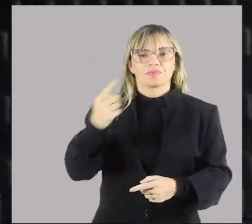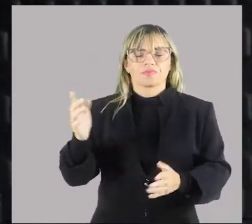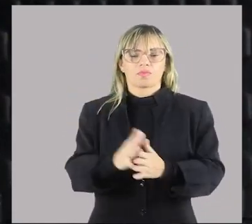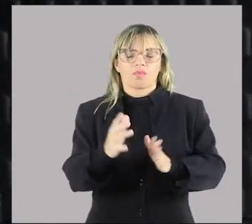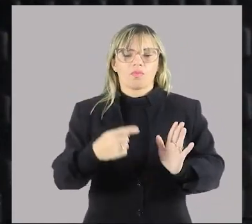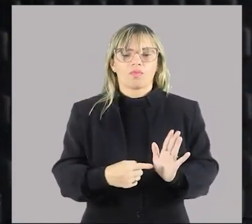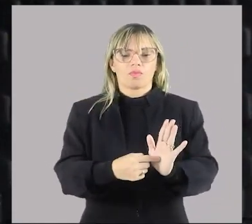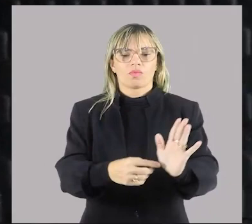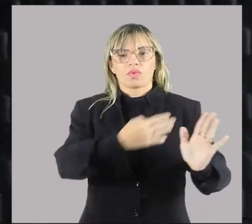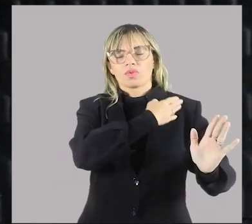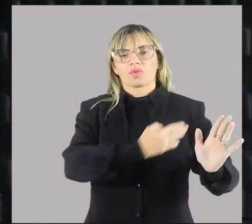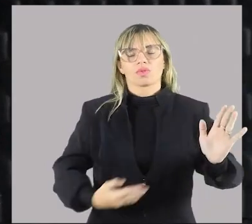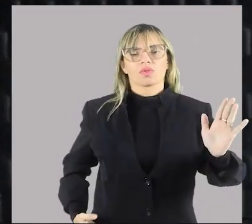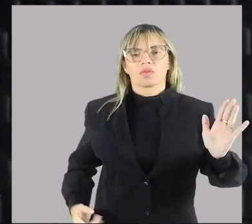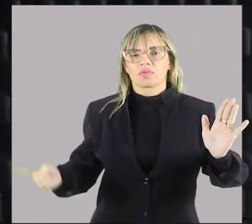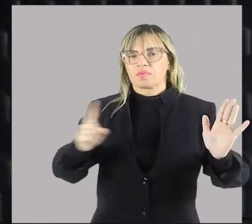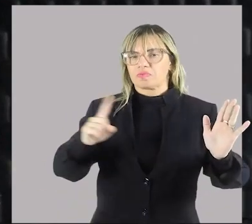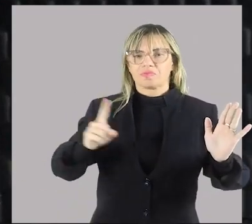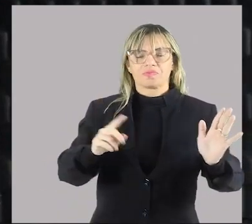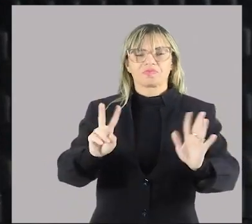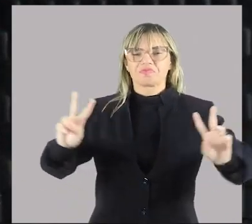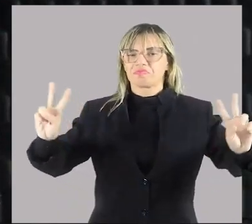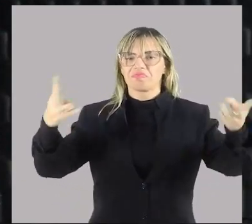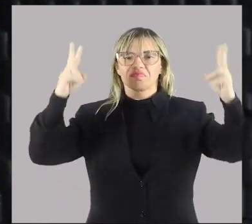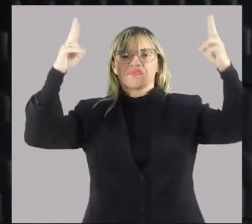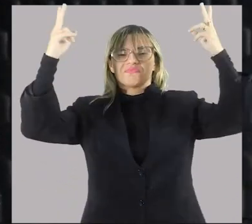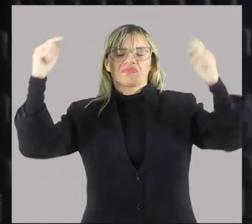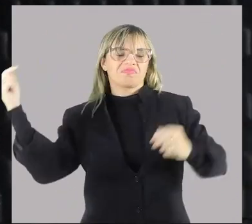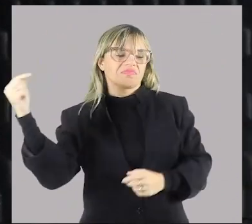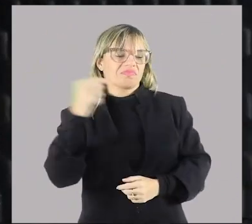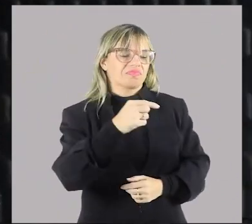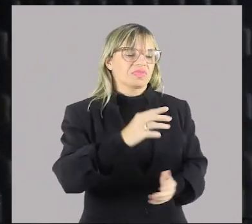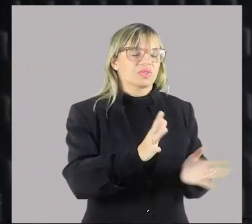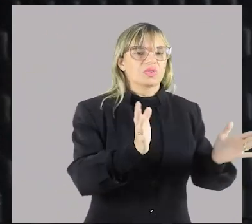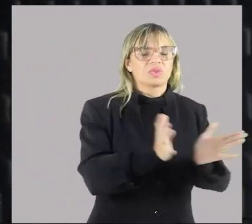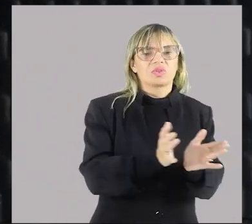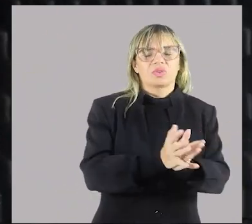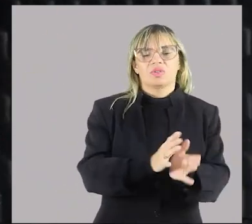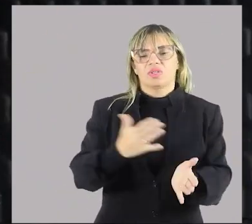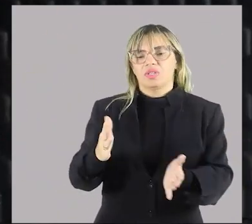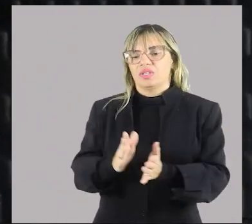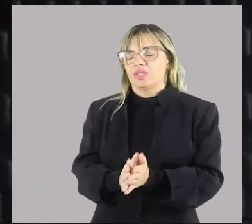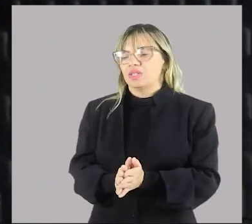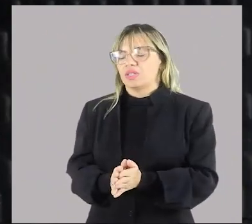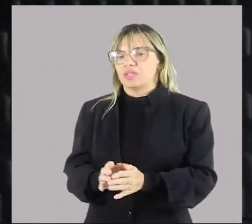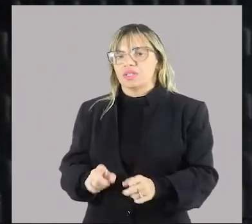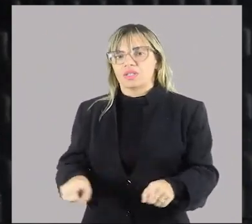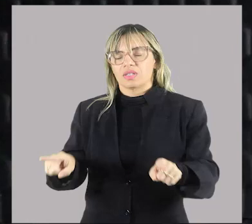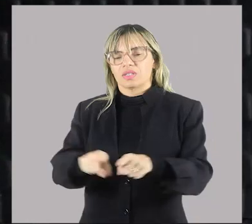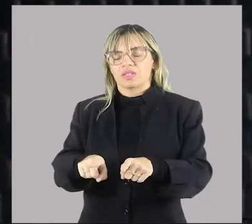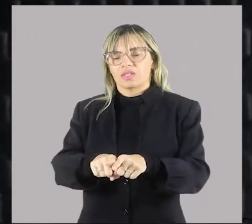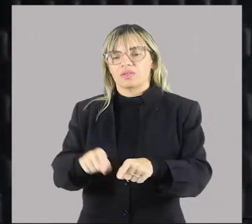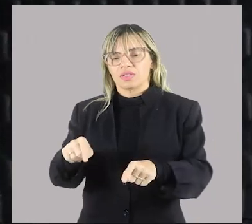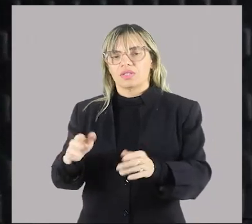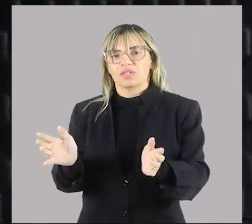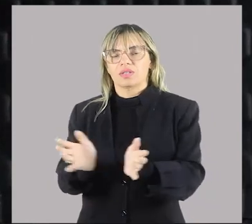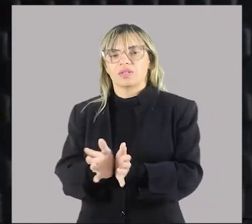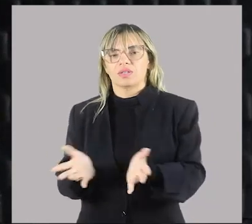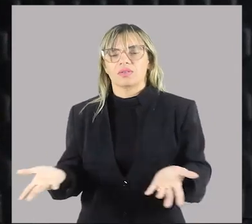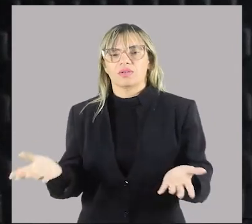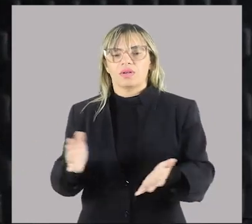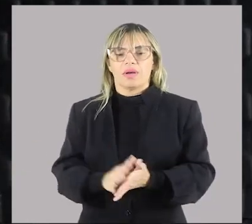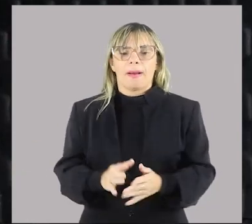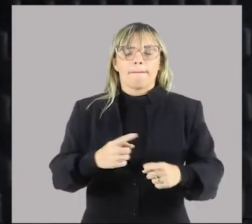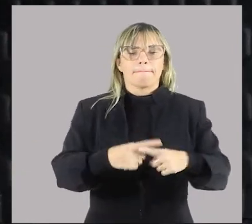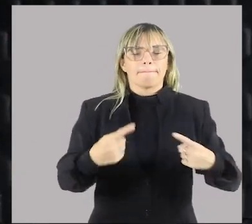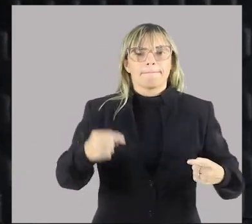governo não venceu a coluna. E nem a coluna venceu o governo. Mas a coluna, ela ameaçou as